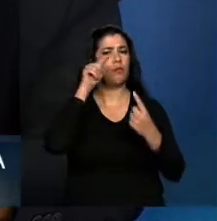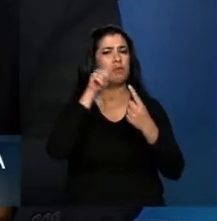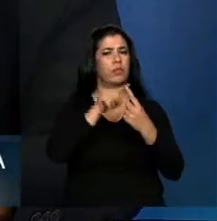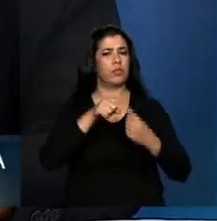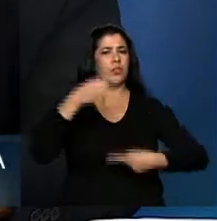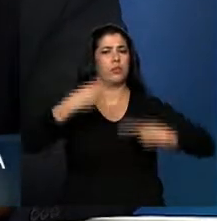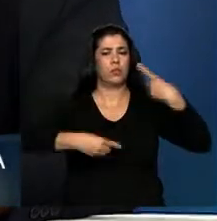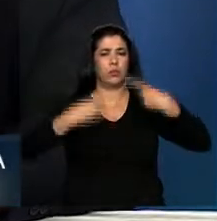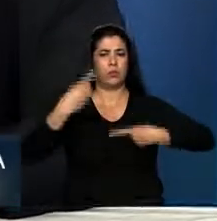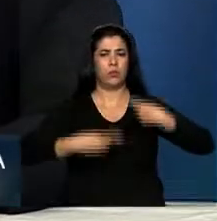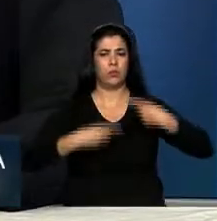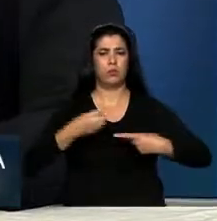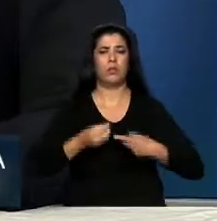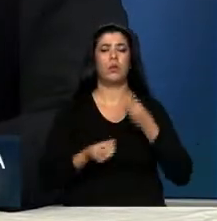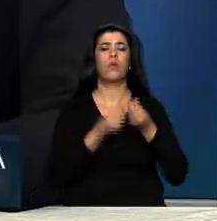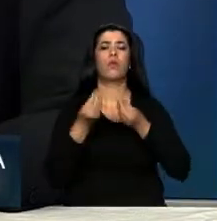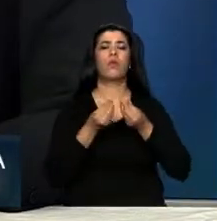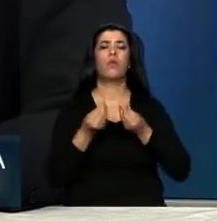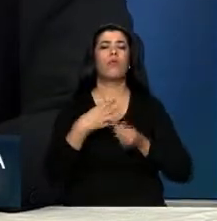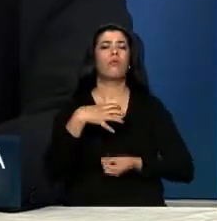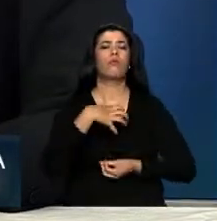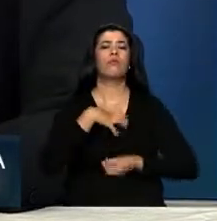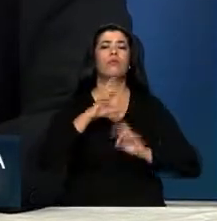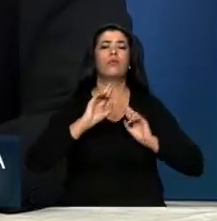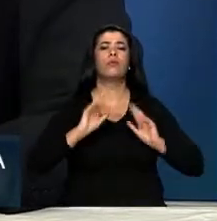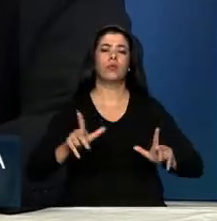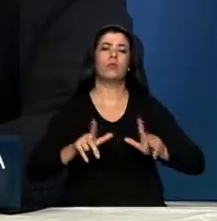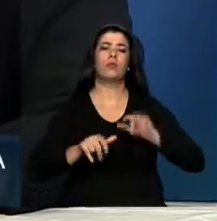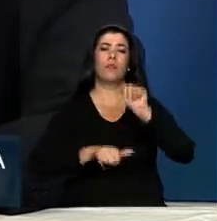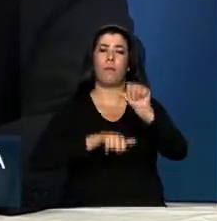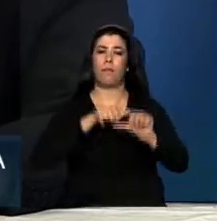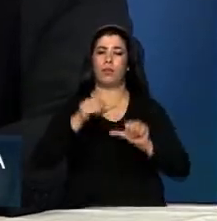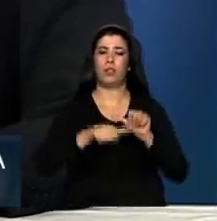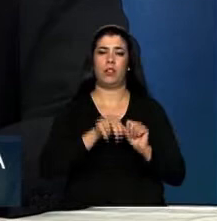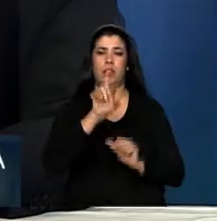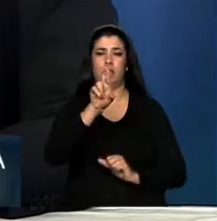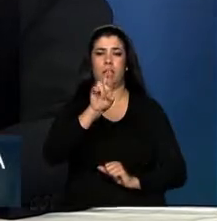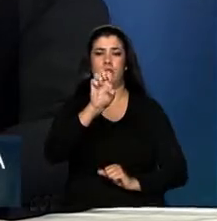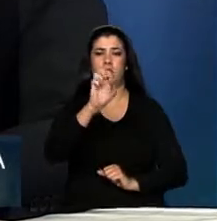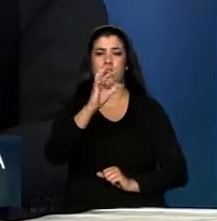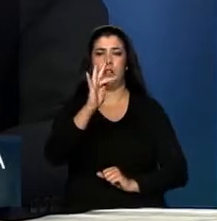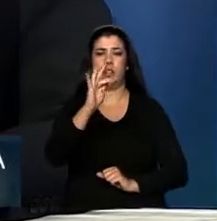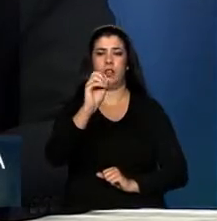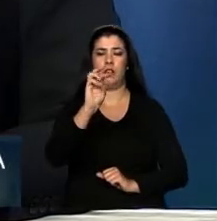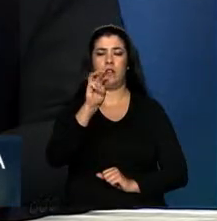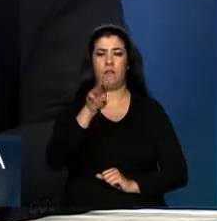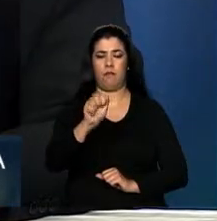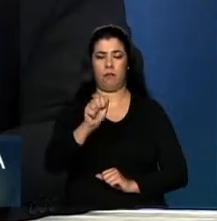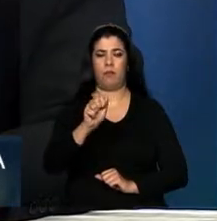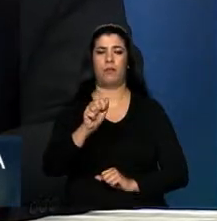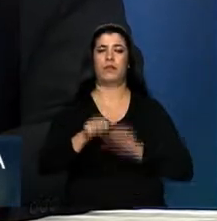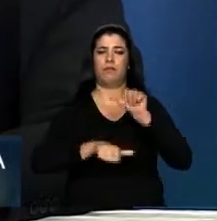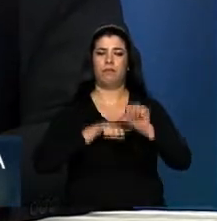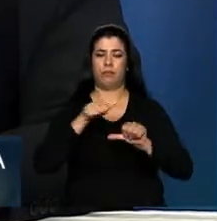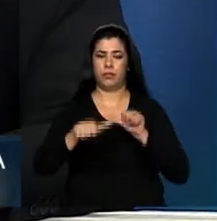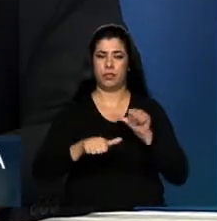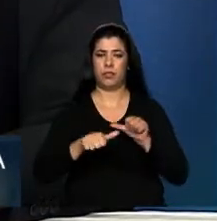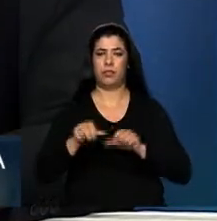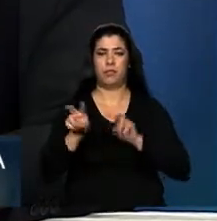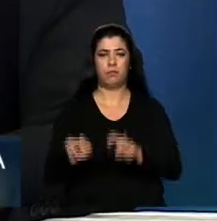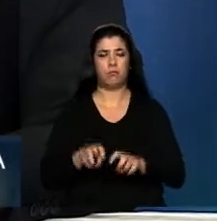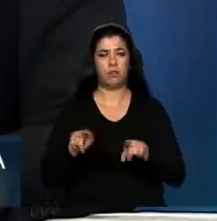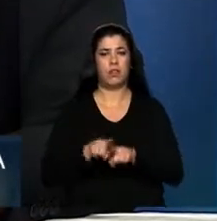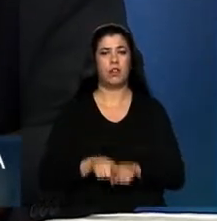da nova jeito de fazer a reforma agrária dentro das diversos biomas do Brasil, dentro de uma